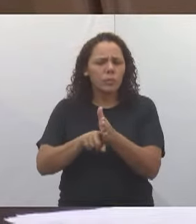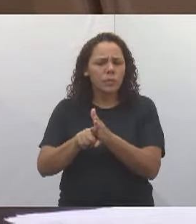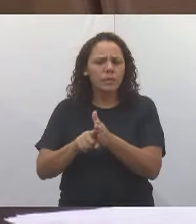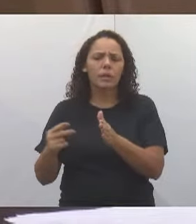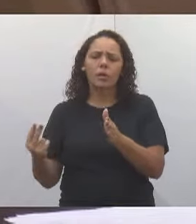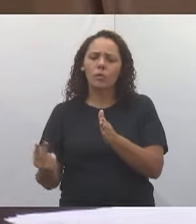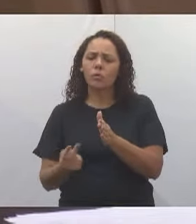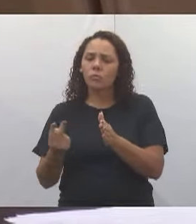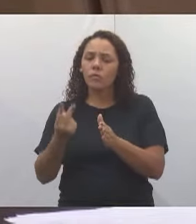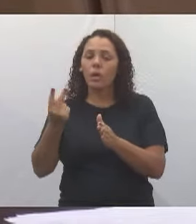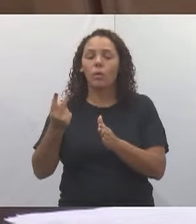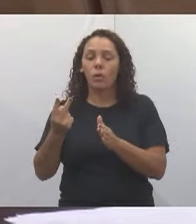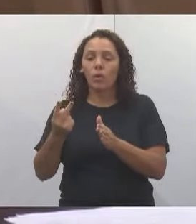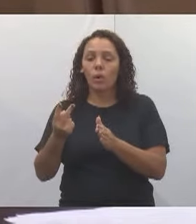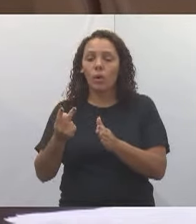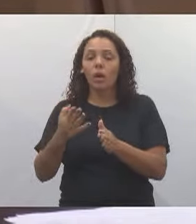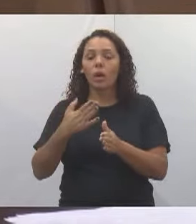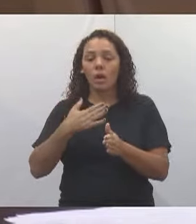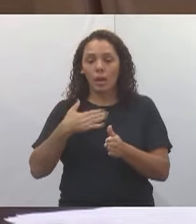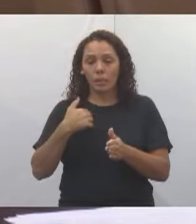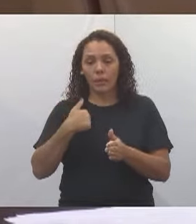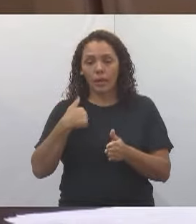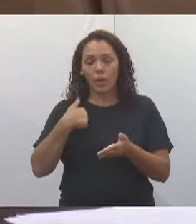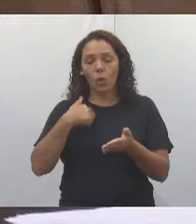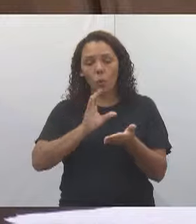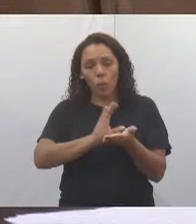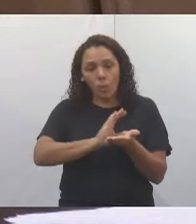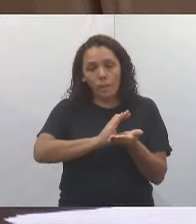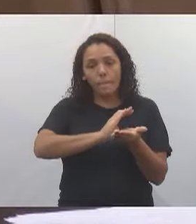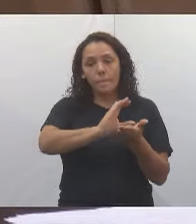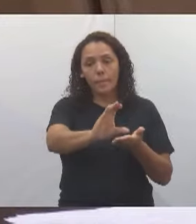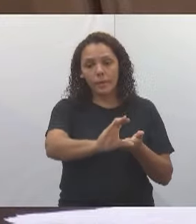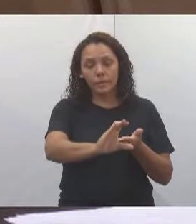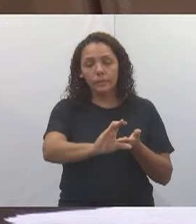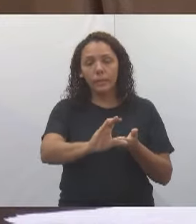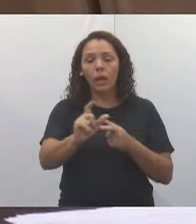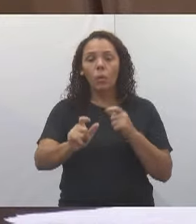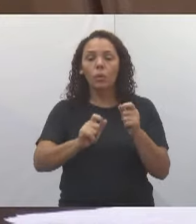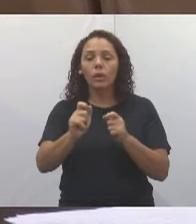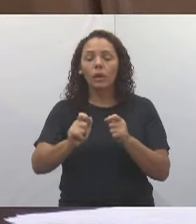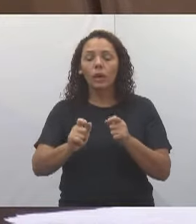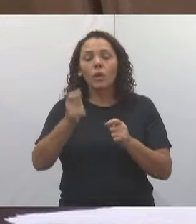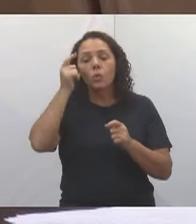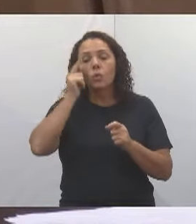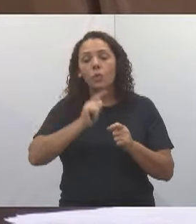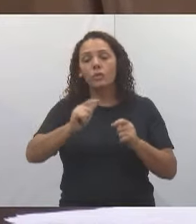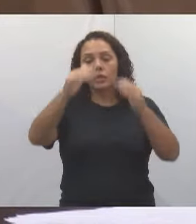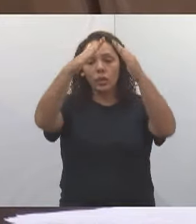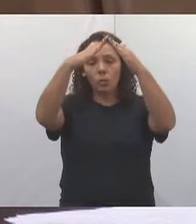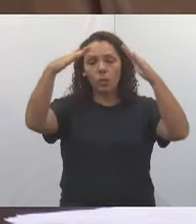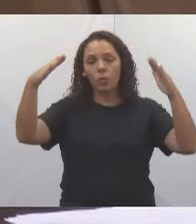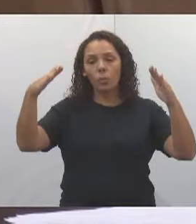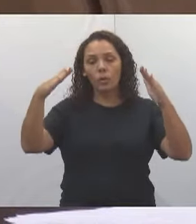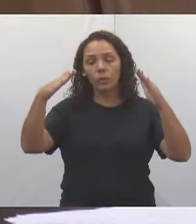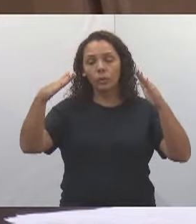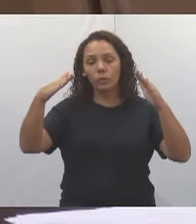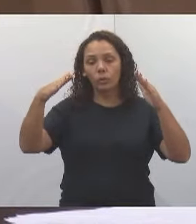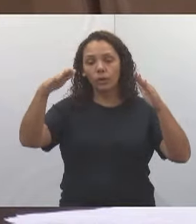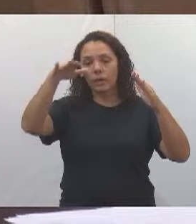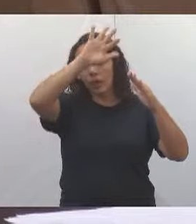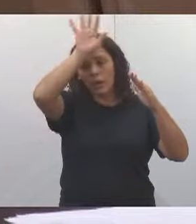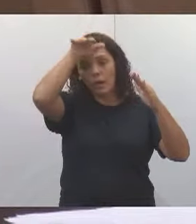possa destinar da minha emenda a possibilidade de uma cobertura para as ambulâncias não ficar no tempo. Porque